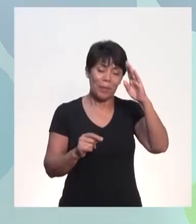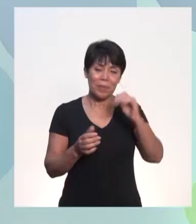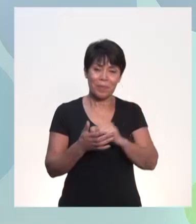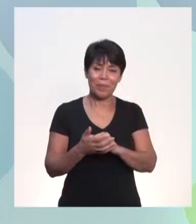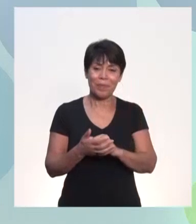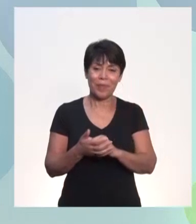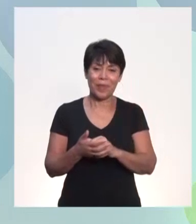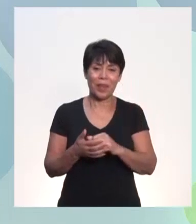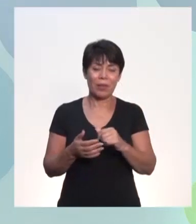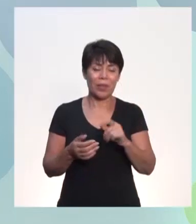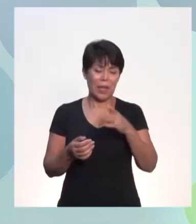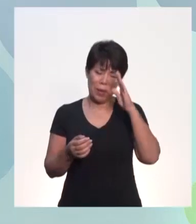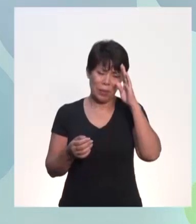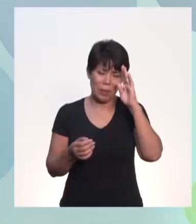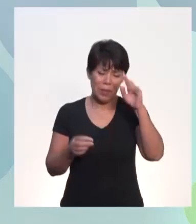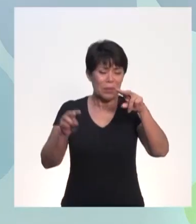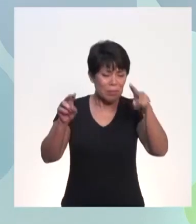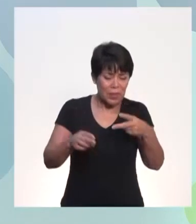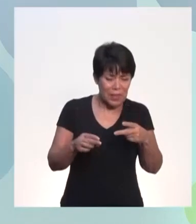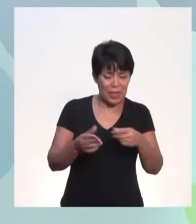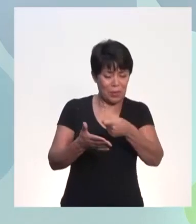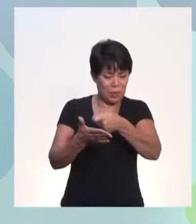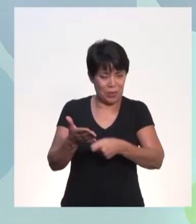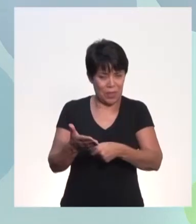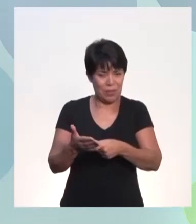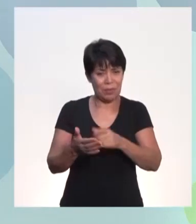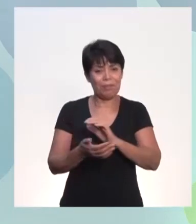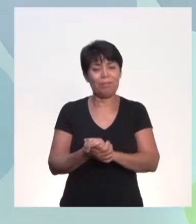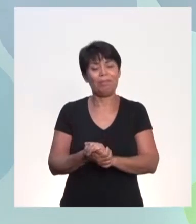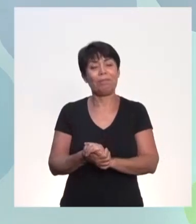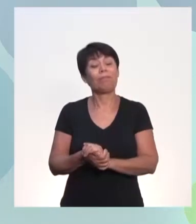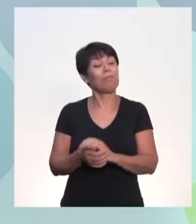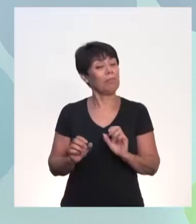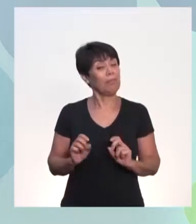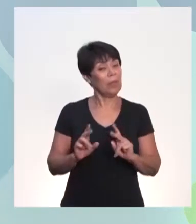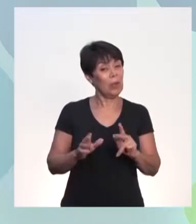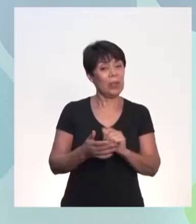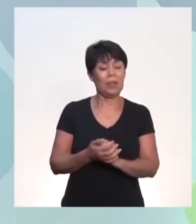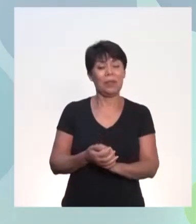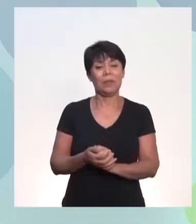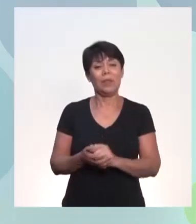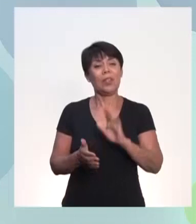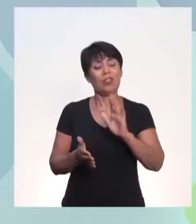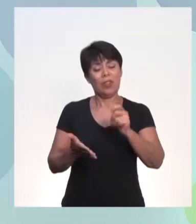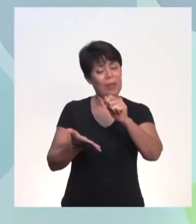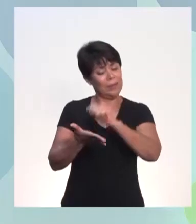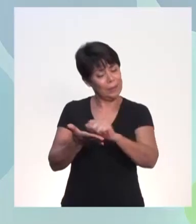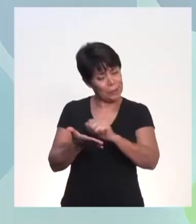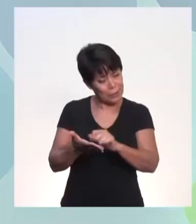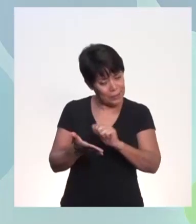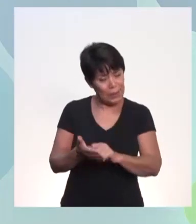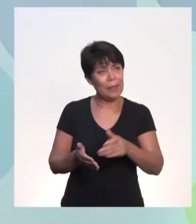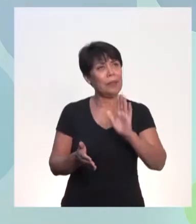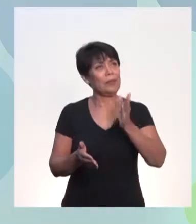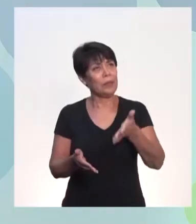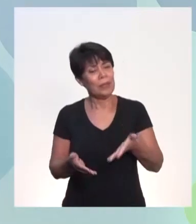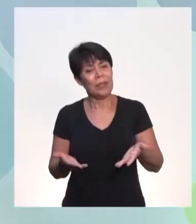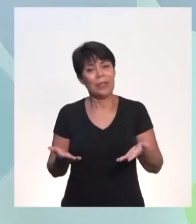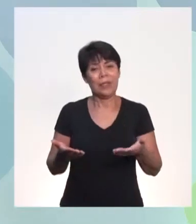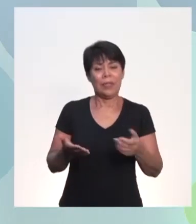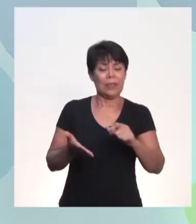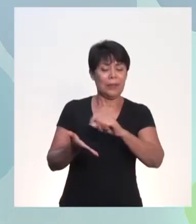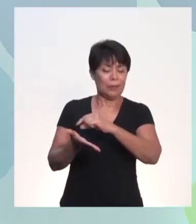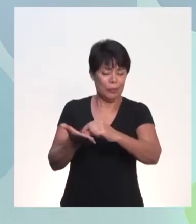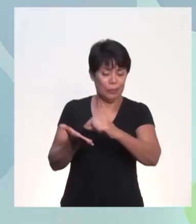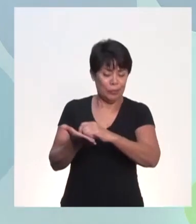é o coração desse texto. E, bom, bacana, fiz aqui um monte de anotação,